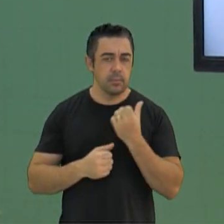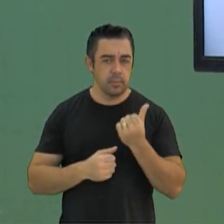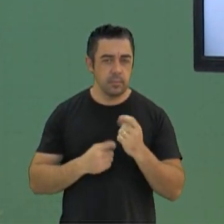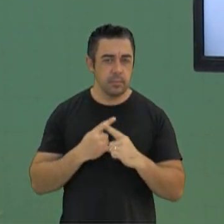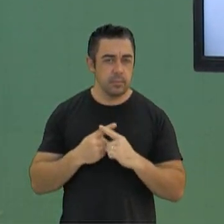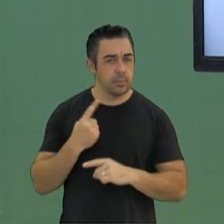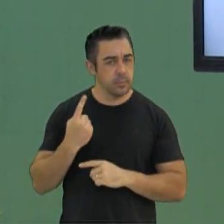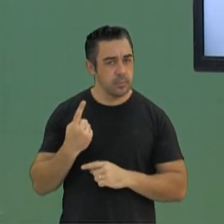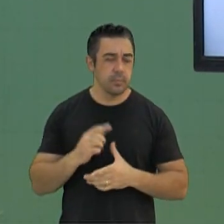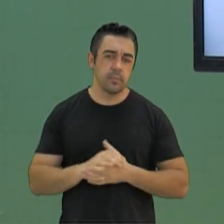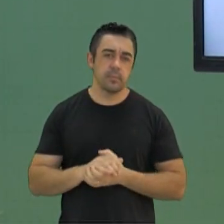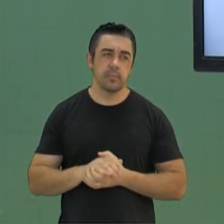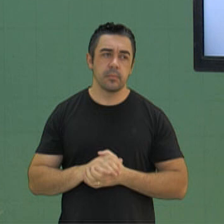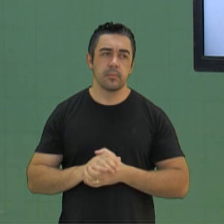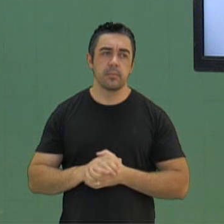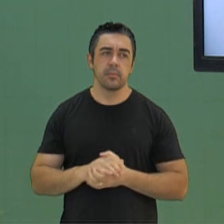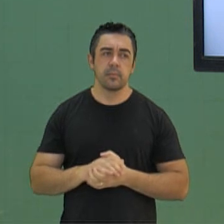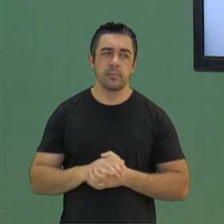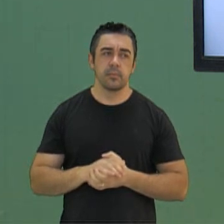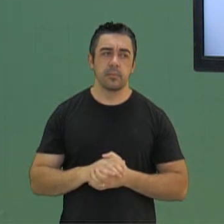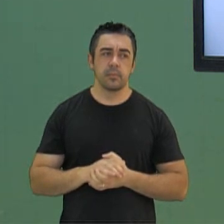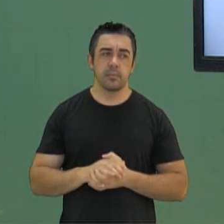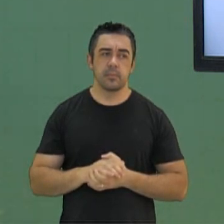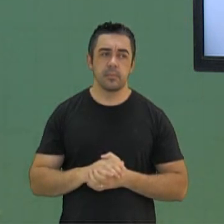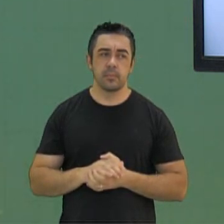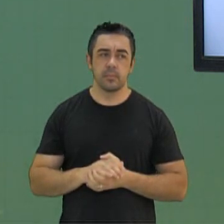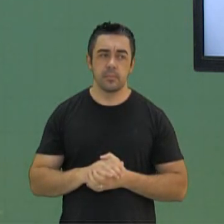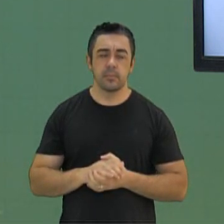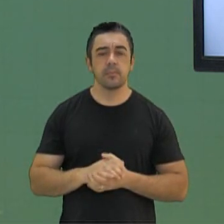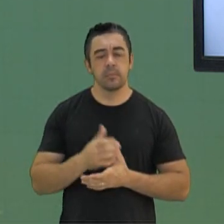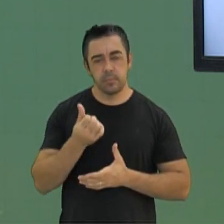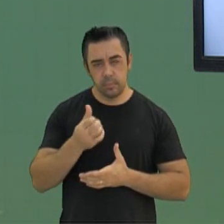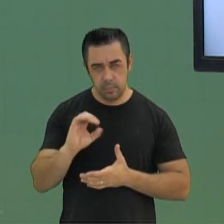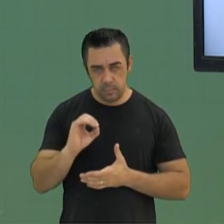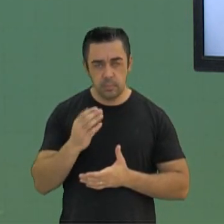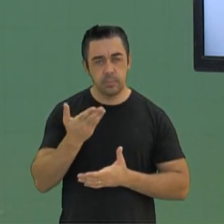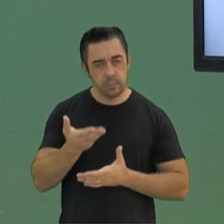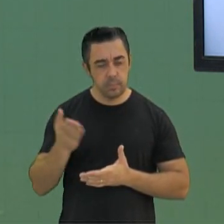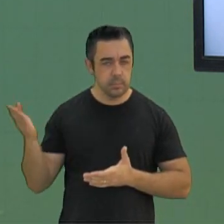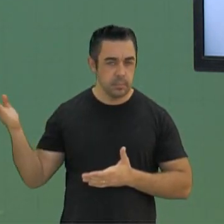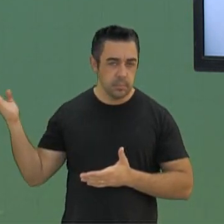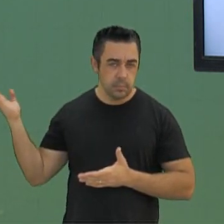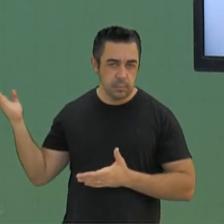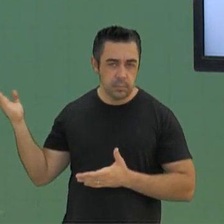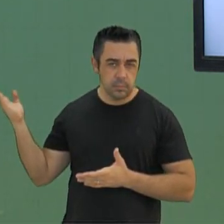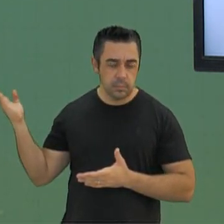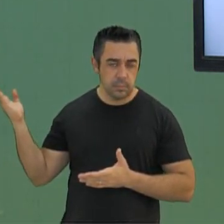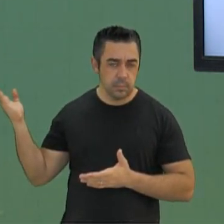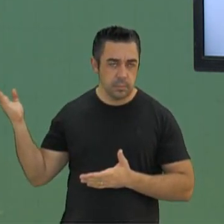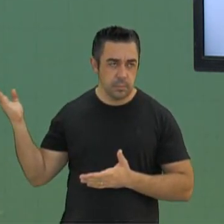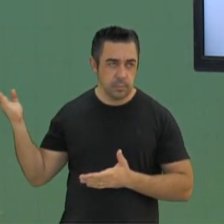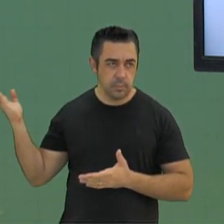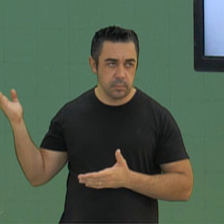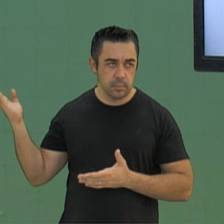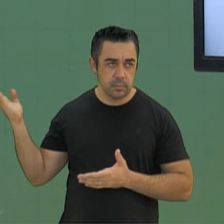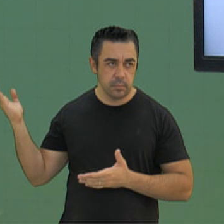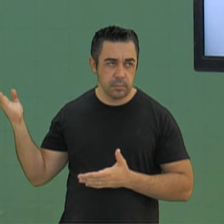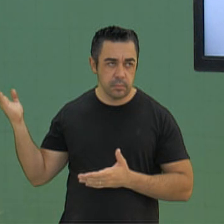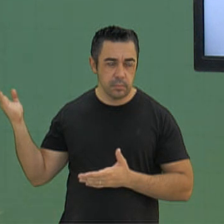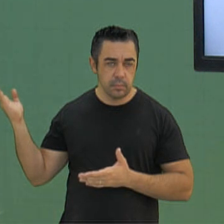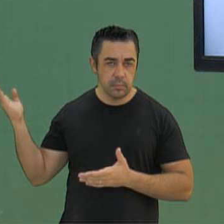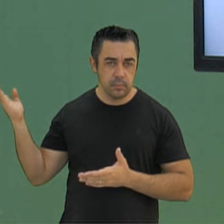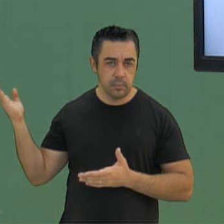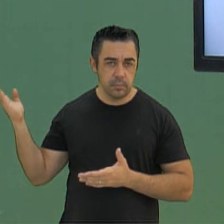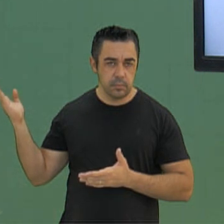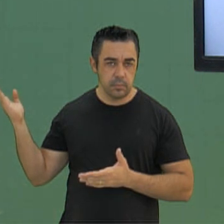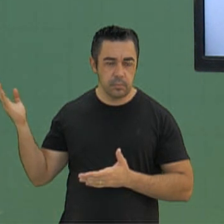1. Então, aqui vai ficar 1. 60 vezes 1 é o próprio 60. 116 menos 60, fazemos a